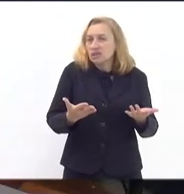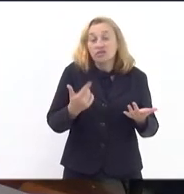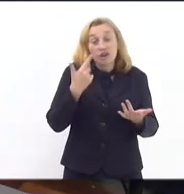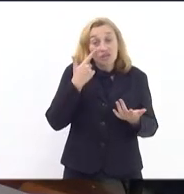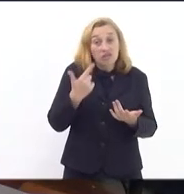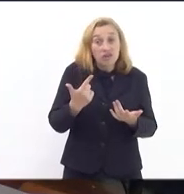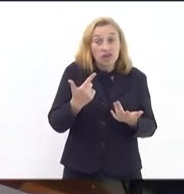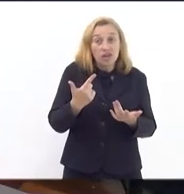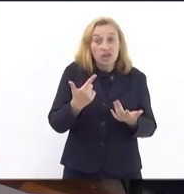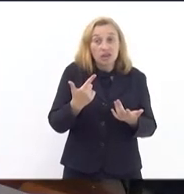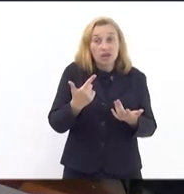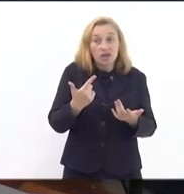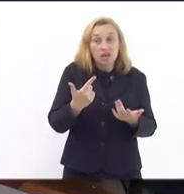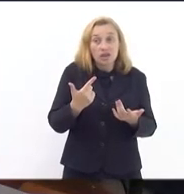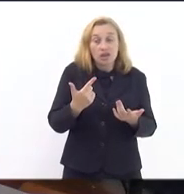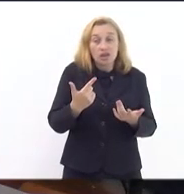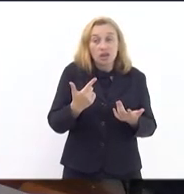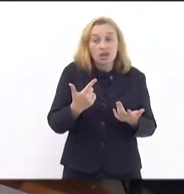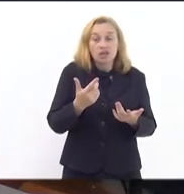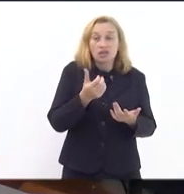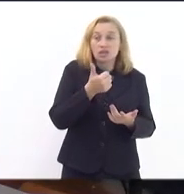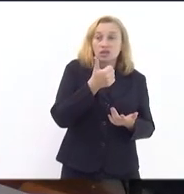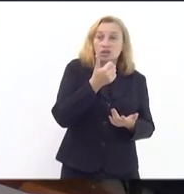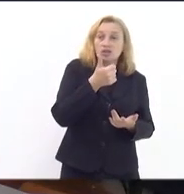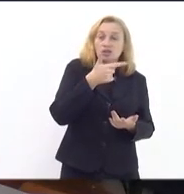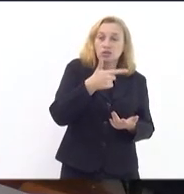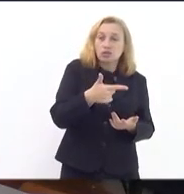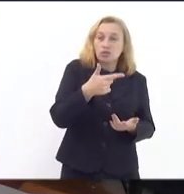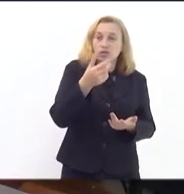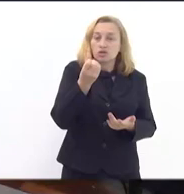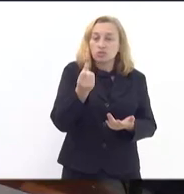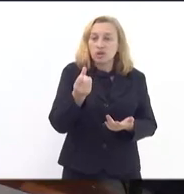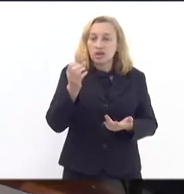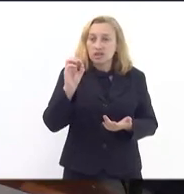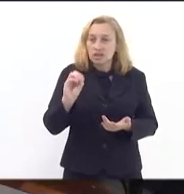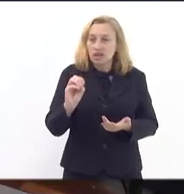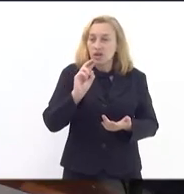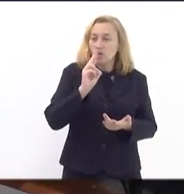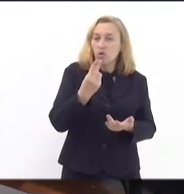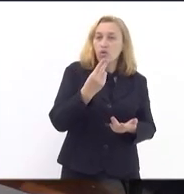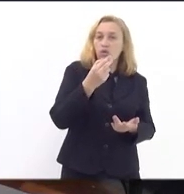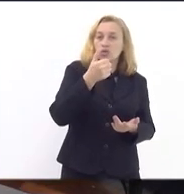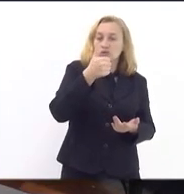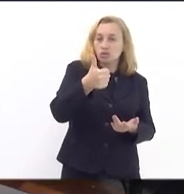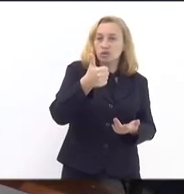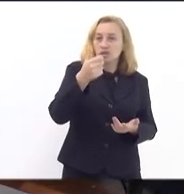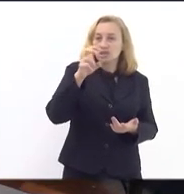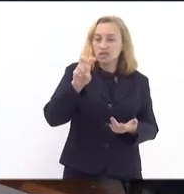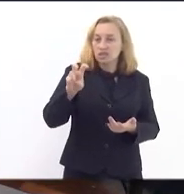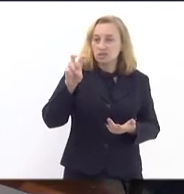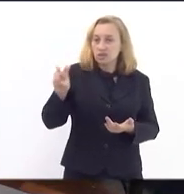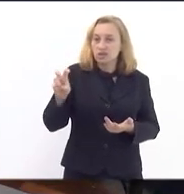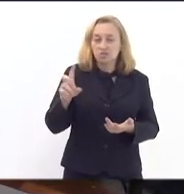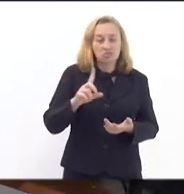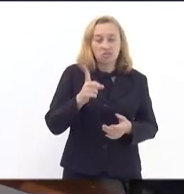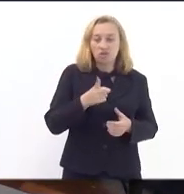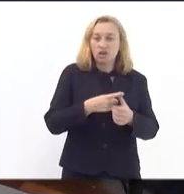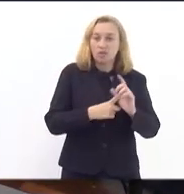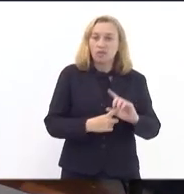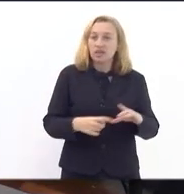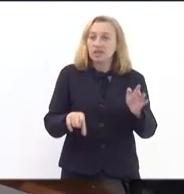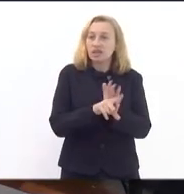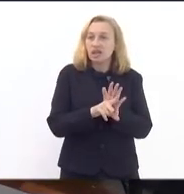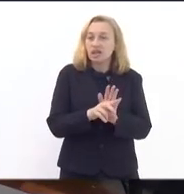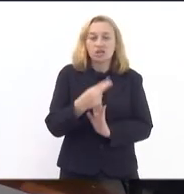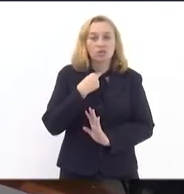vai definiu o enquadramento sendo 260 eu não 55 Eu acho que um depende de refrigeração ventilação Até